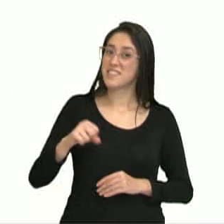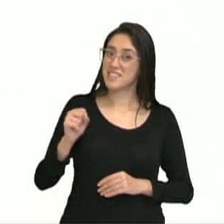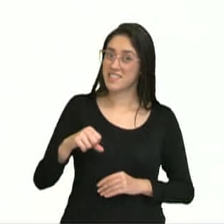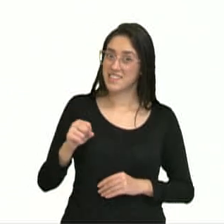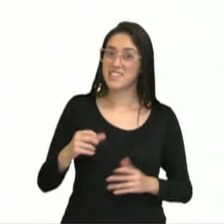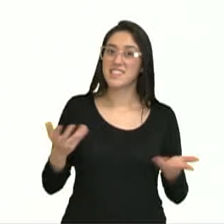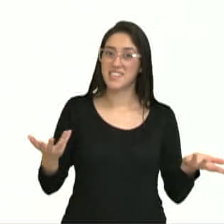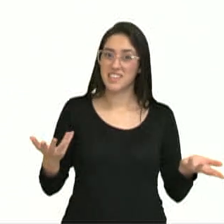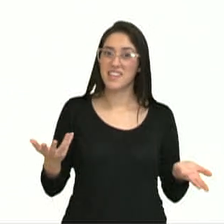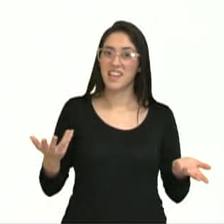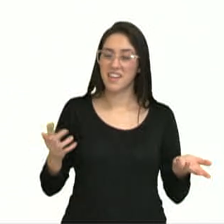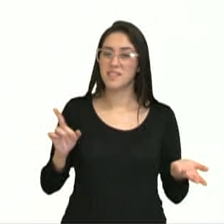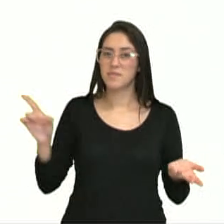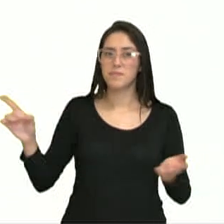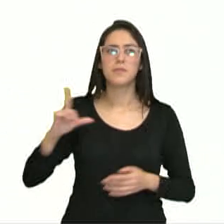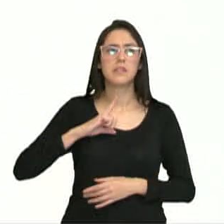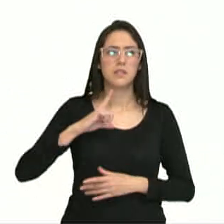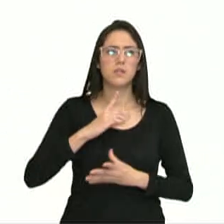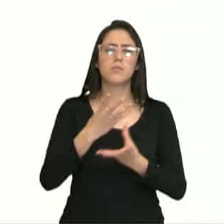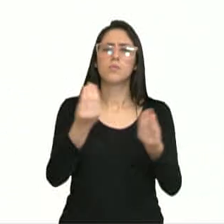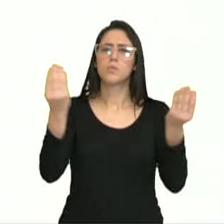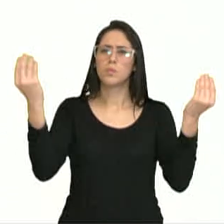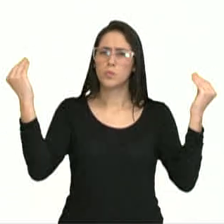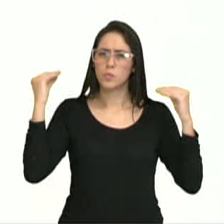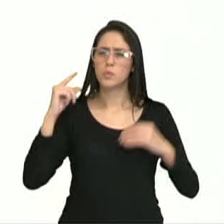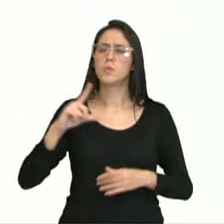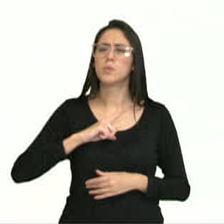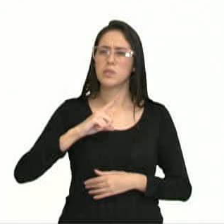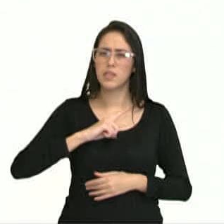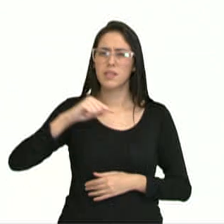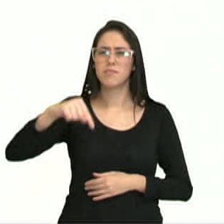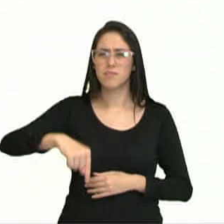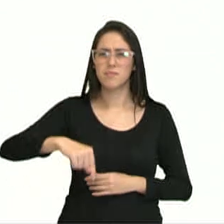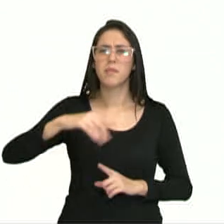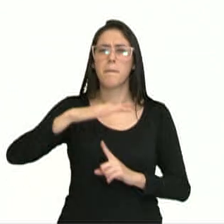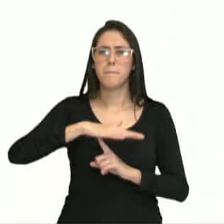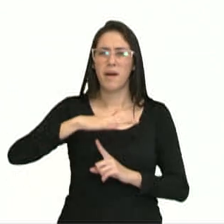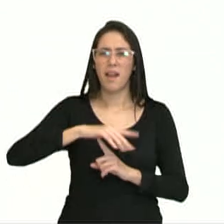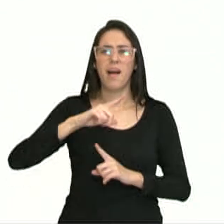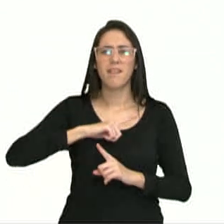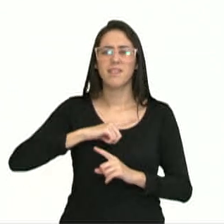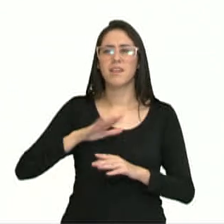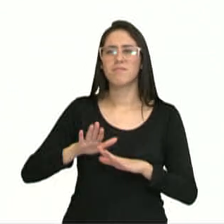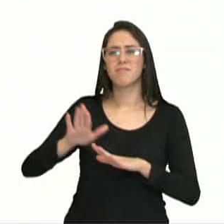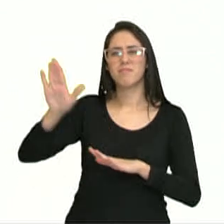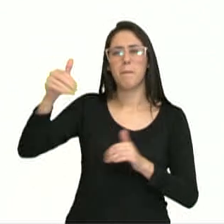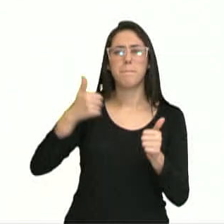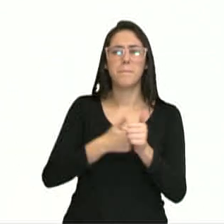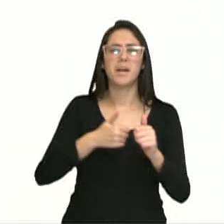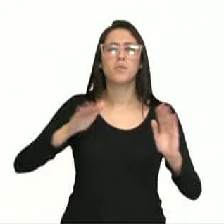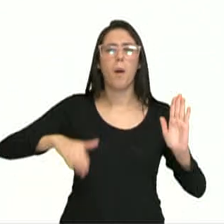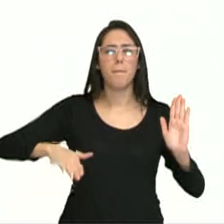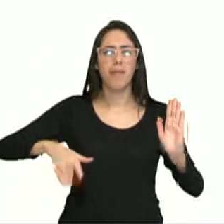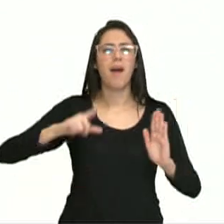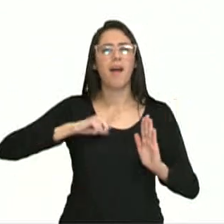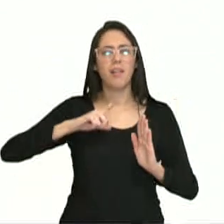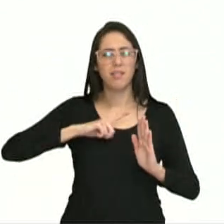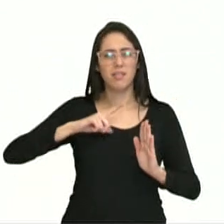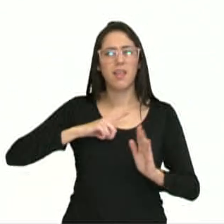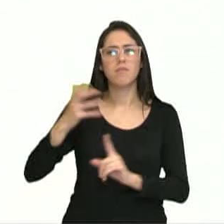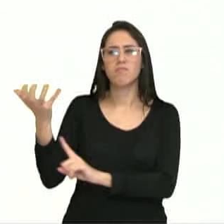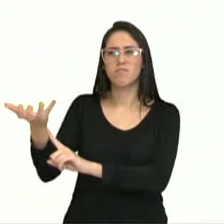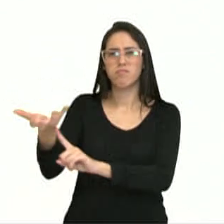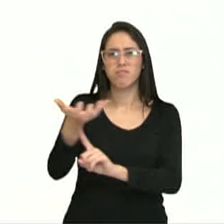É bem comum, principalmente aqui, subindo a serra, a gente começa a ver, né, a vegetação